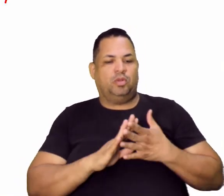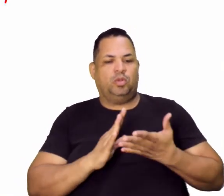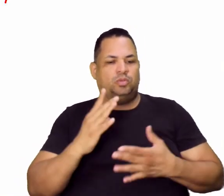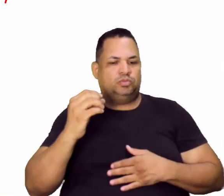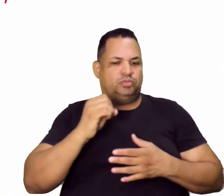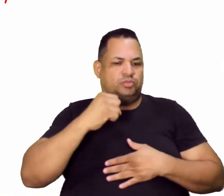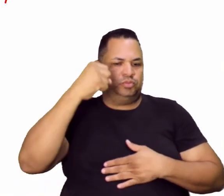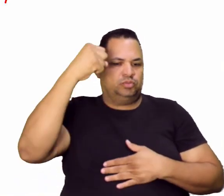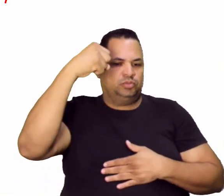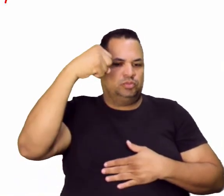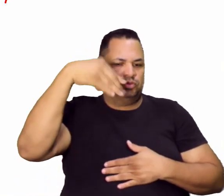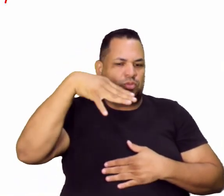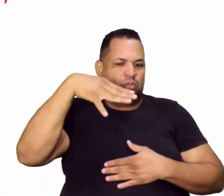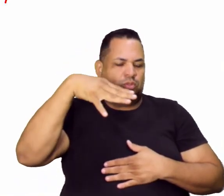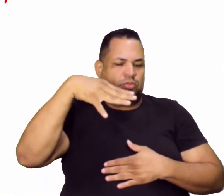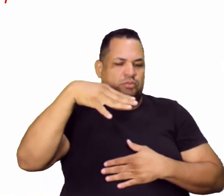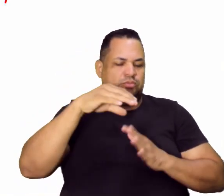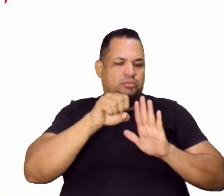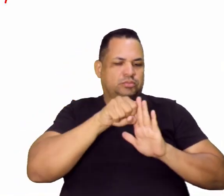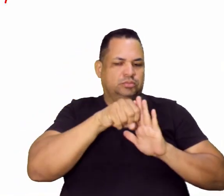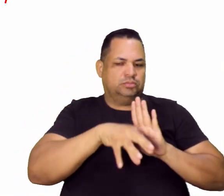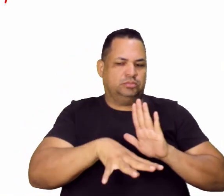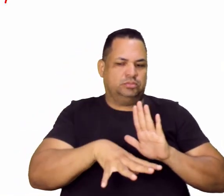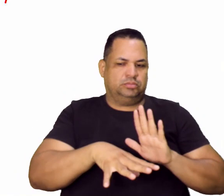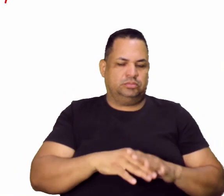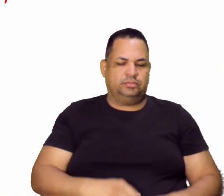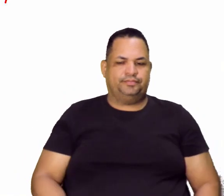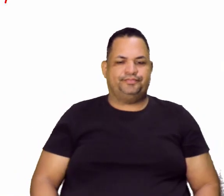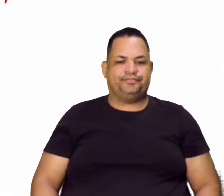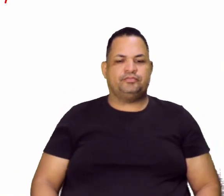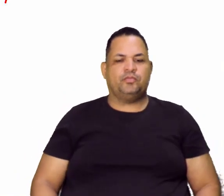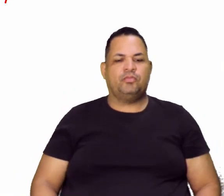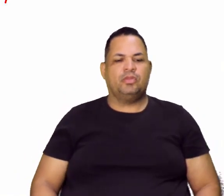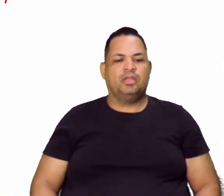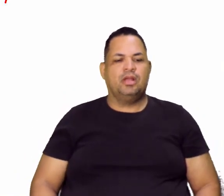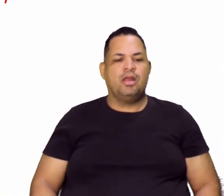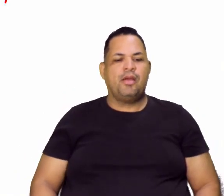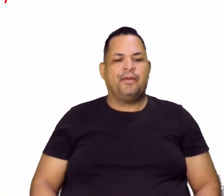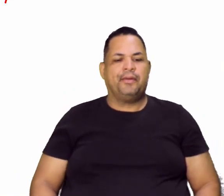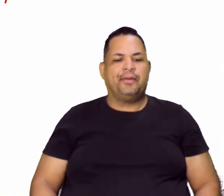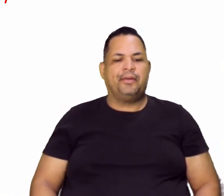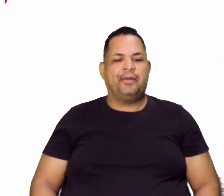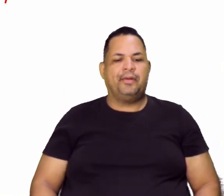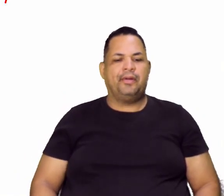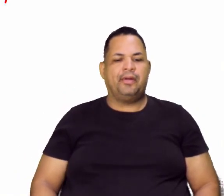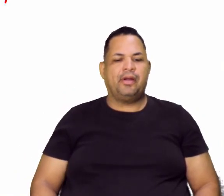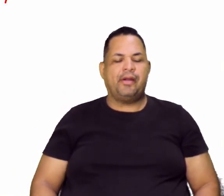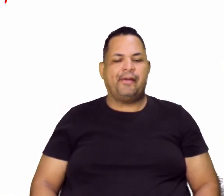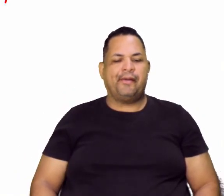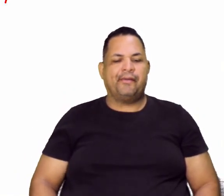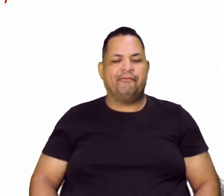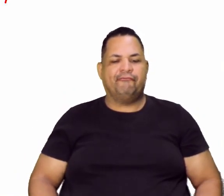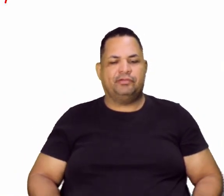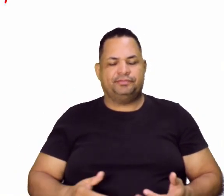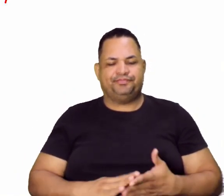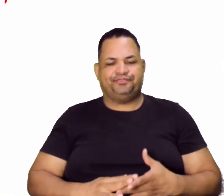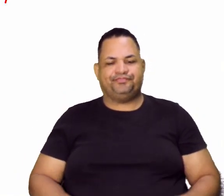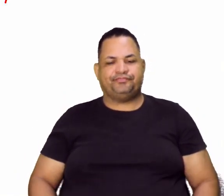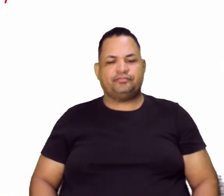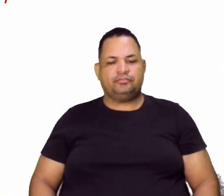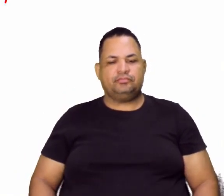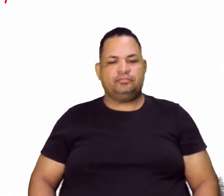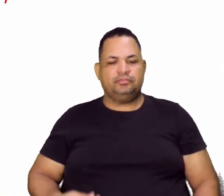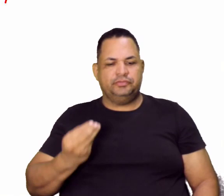sombra? Não, não é uma fotografia para apreciação. Reflexão sobre desamparo e fragilidade? Talvez